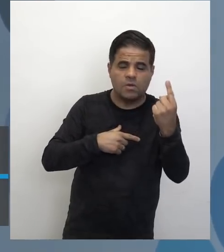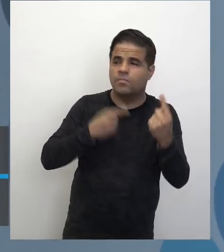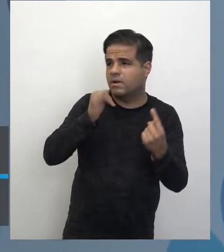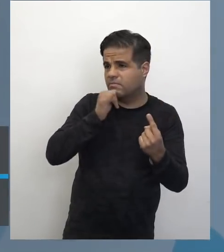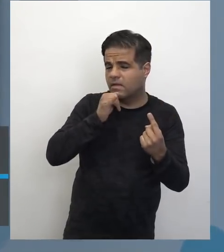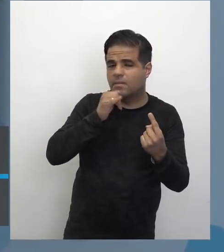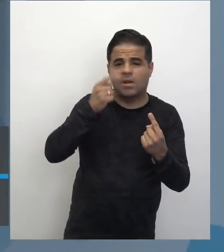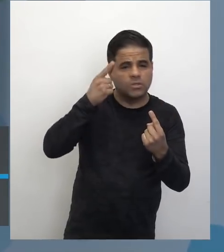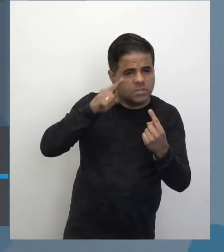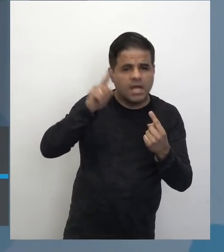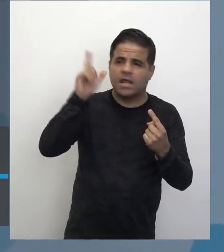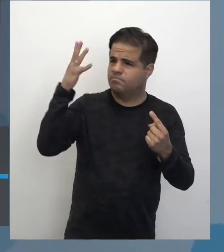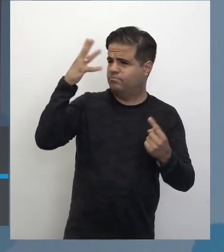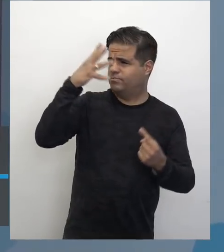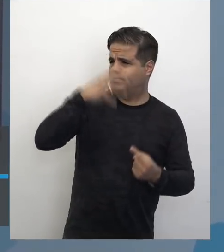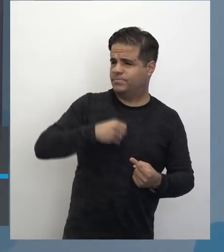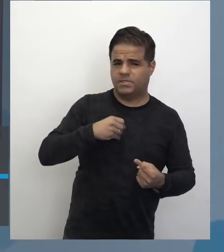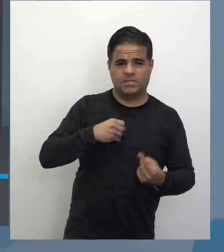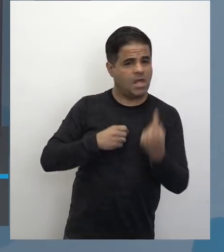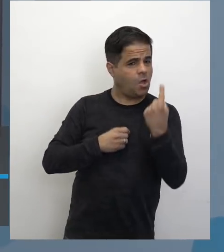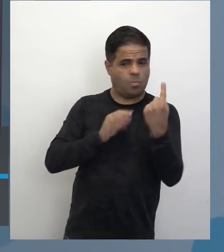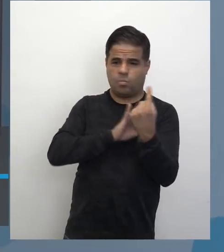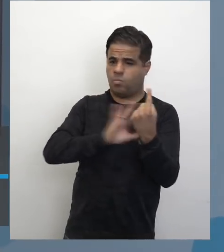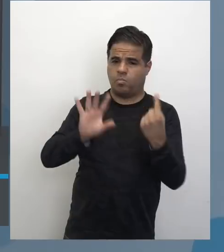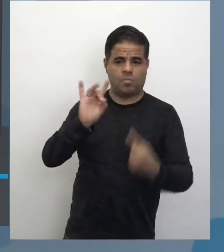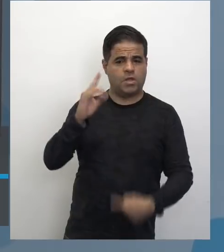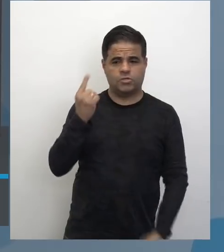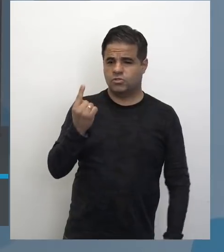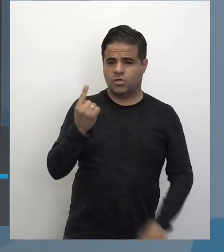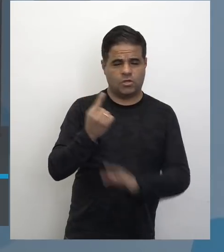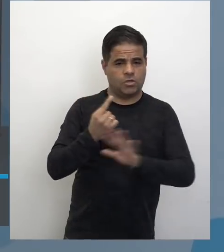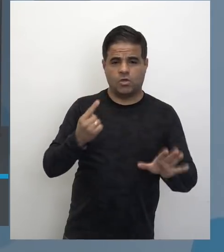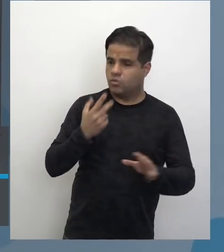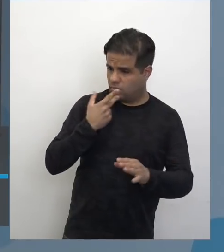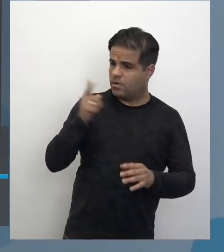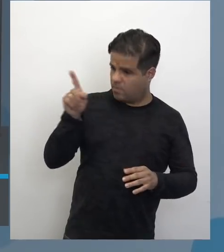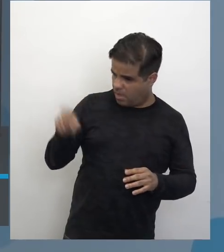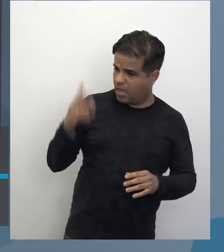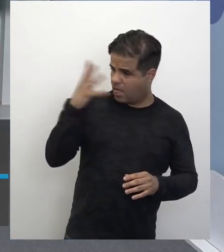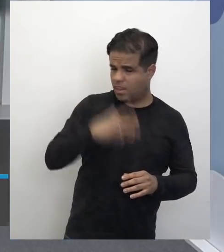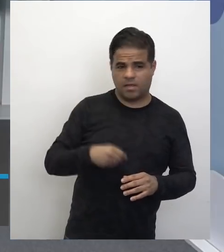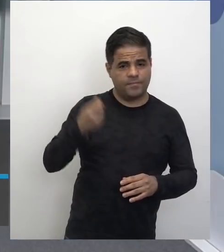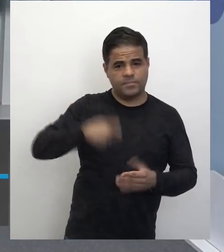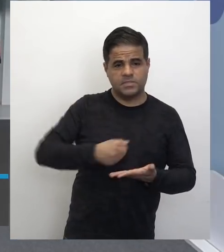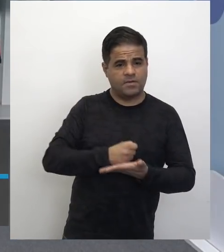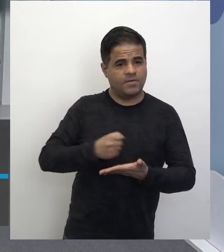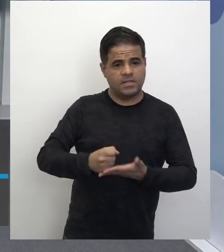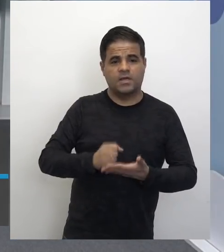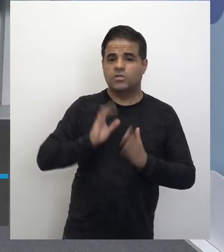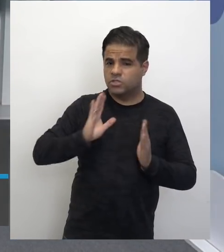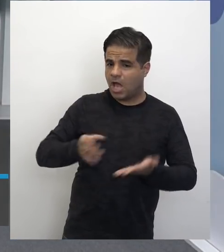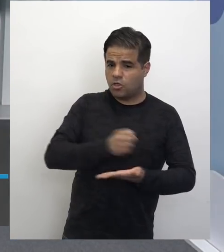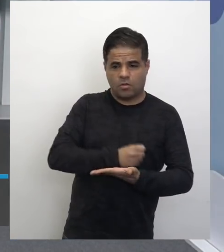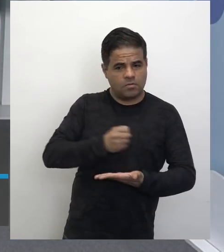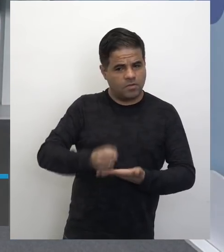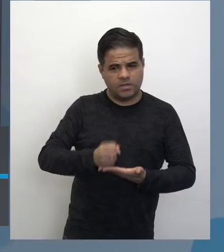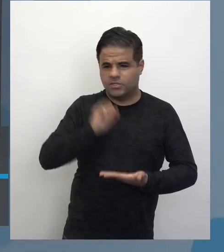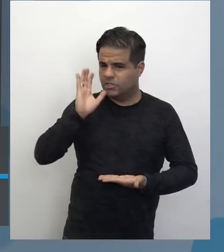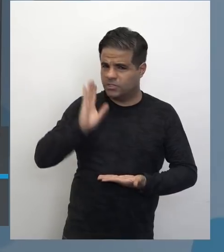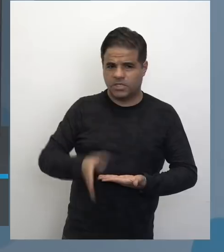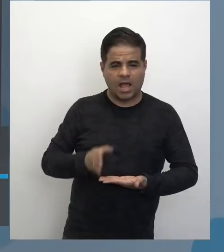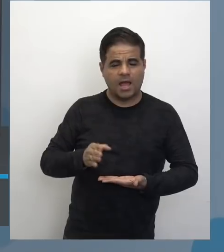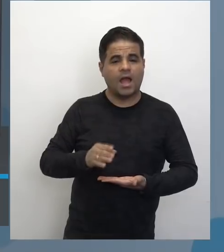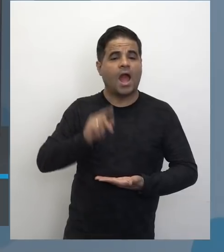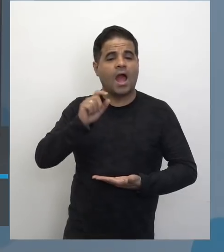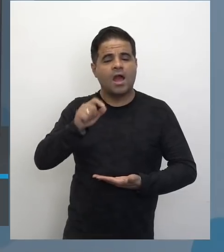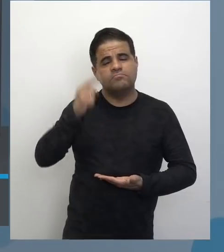linda. É uma só. Eu já estou te falando, é linda. Você não precisa validar, eu já estou validando ela para você.